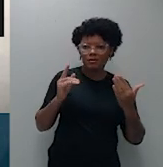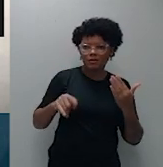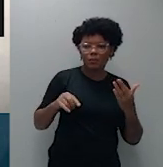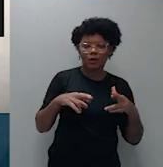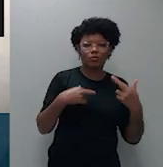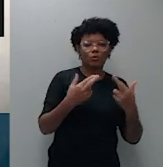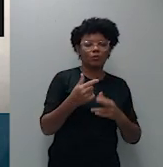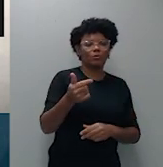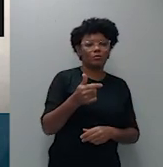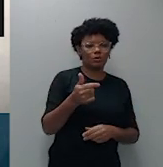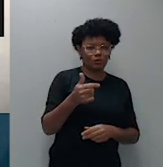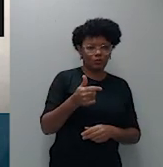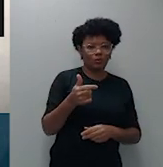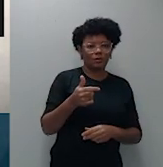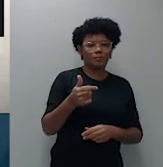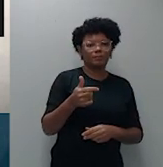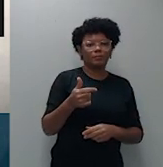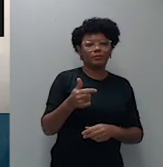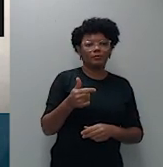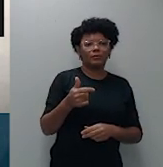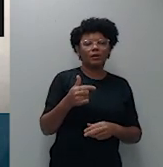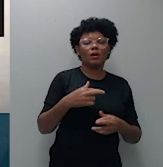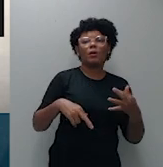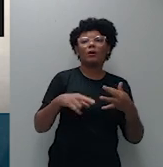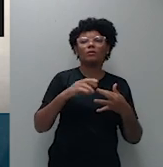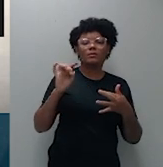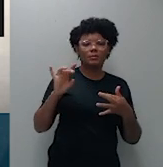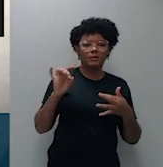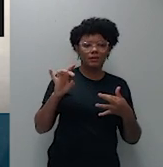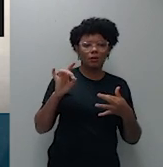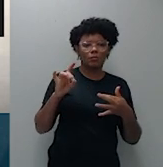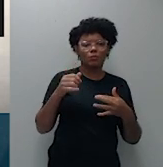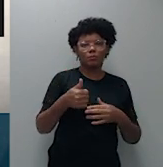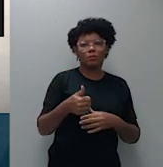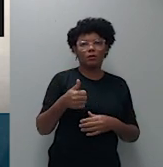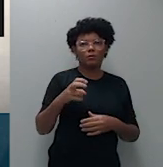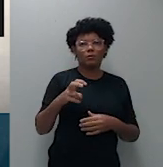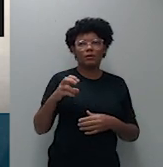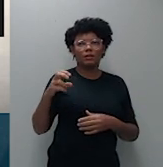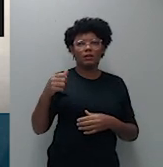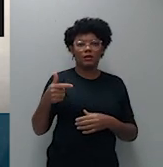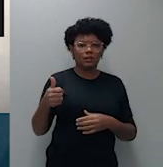na segunda seção em no julgamento do recurso especial